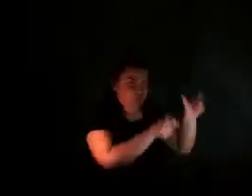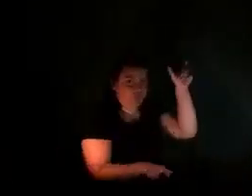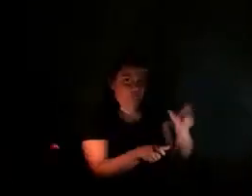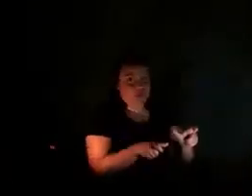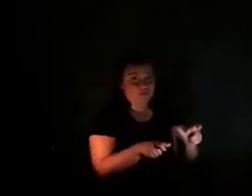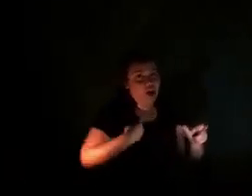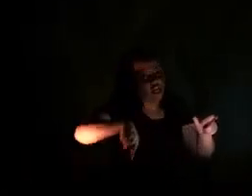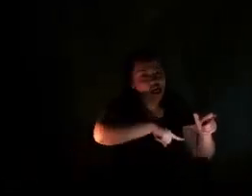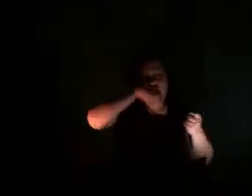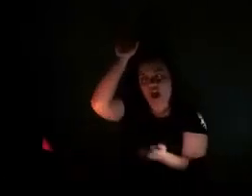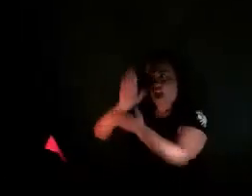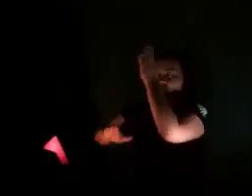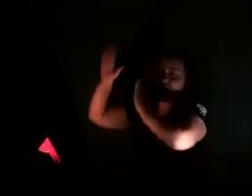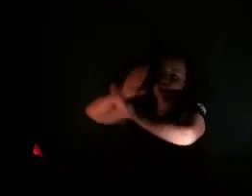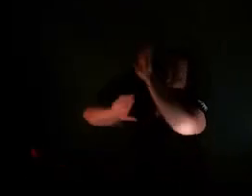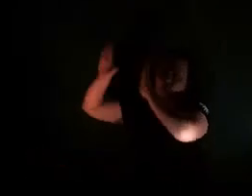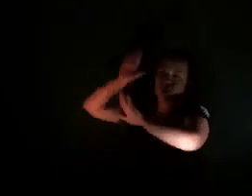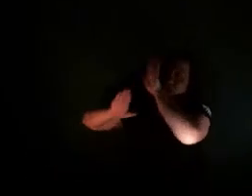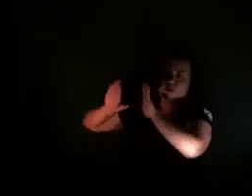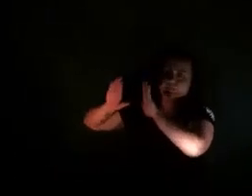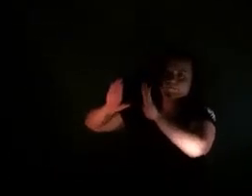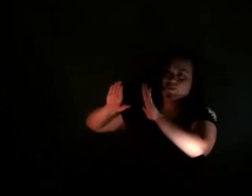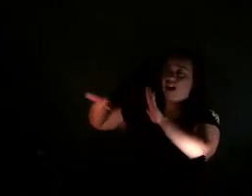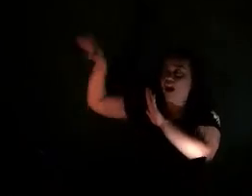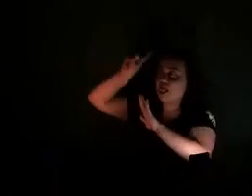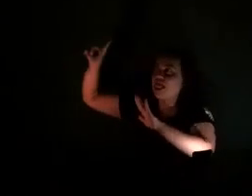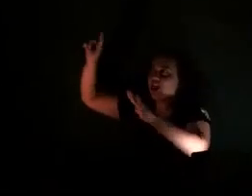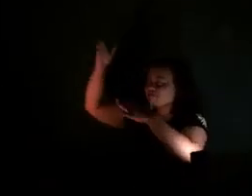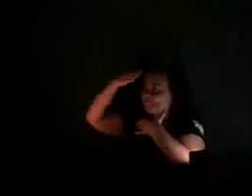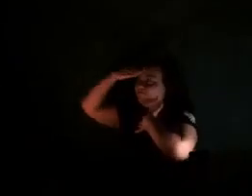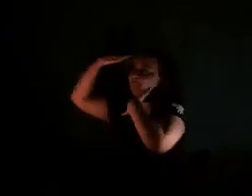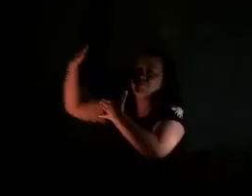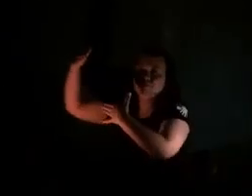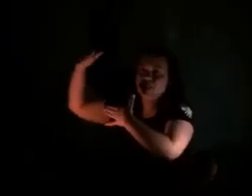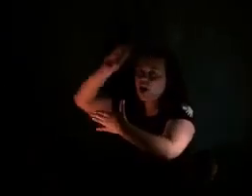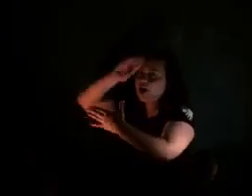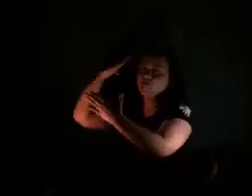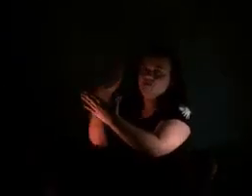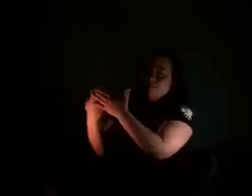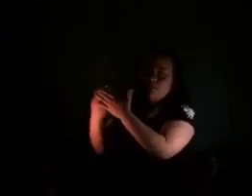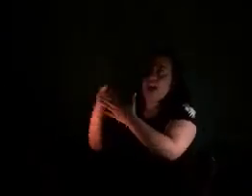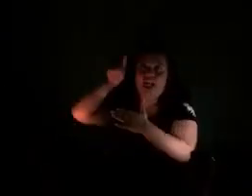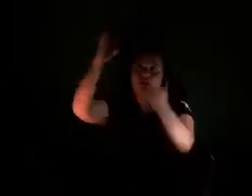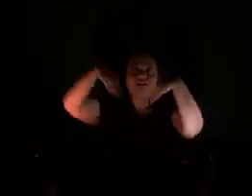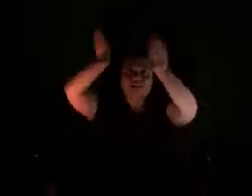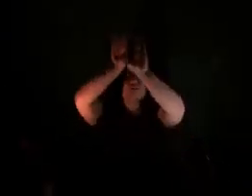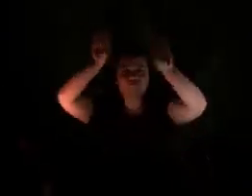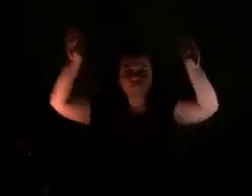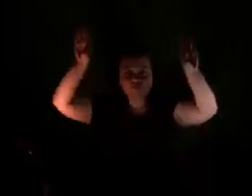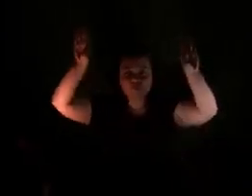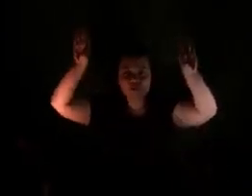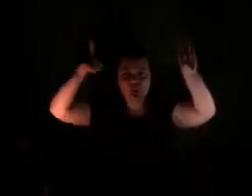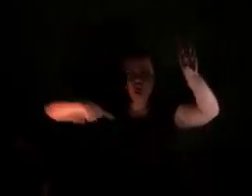Deus, crede também em mim. Na casa de meu Pai há muitas moradas. Se não fosse assim, eu